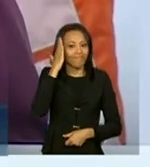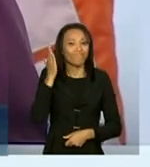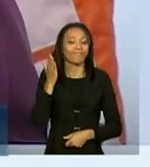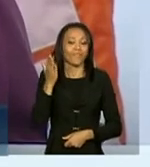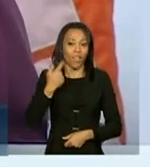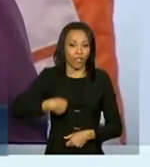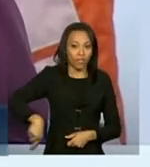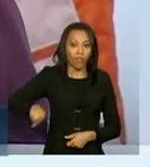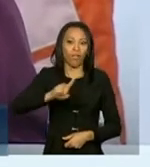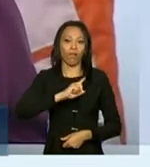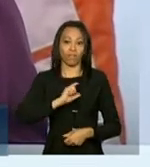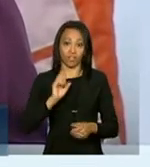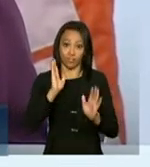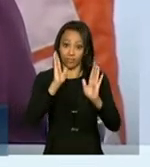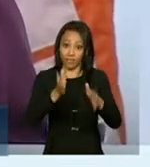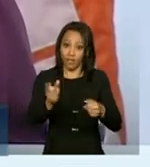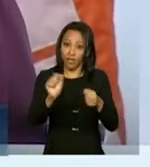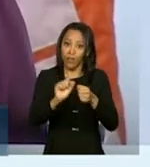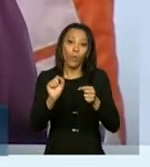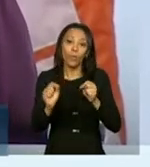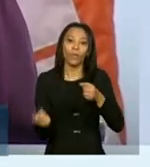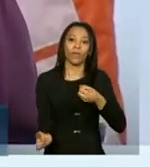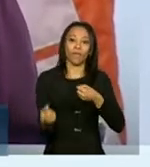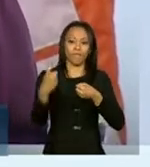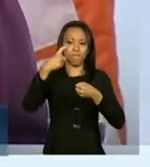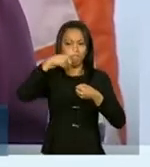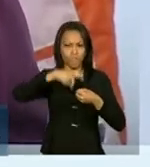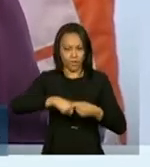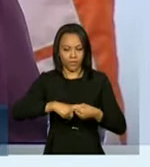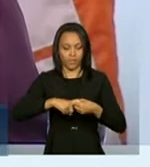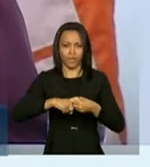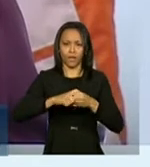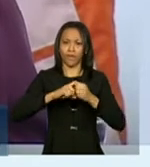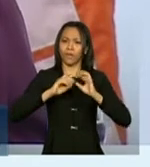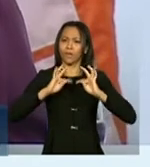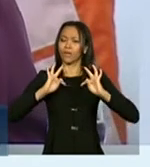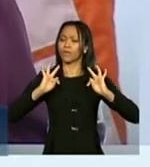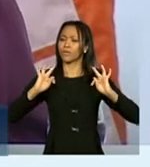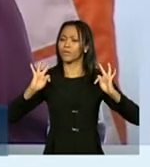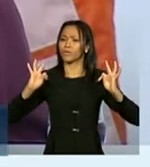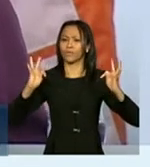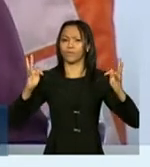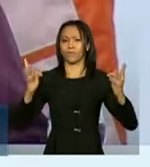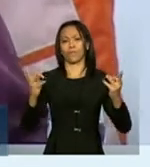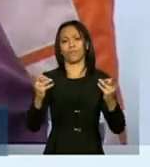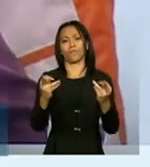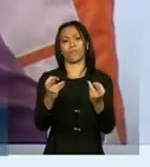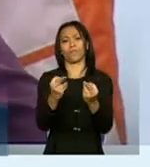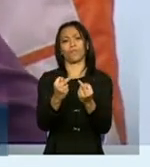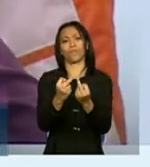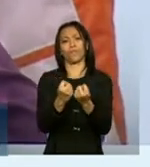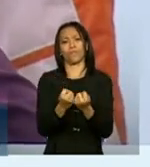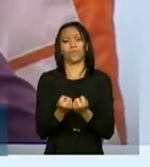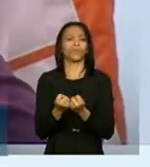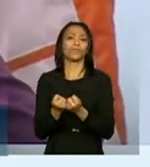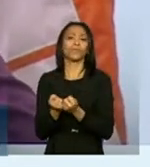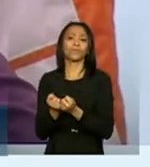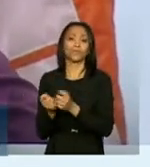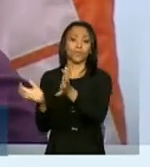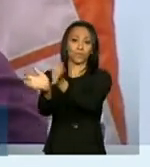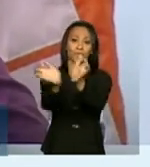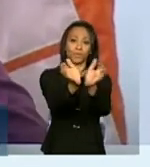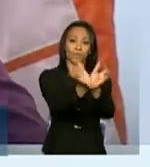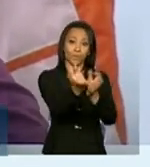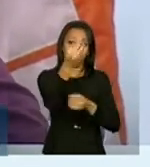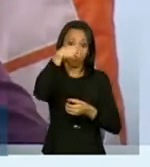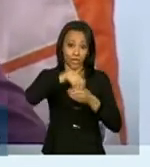Nós fazemos parceria com todos os diferentes organismos do Sistema